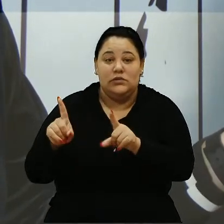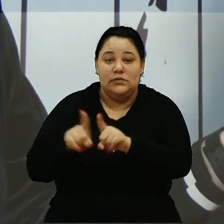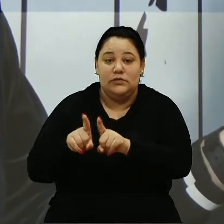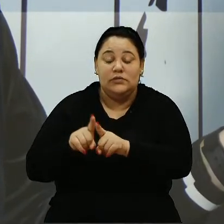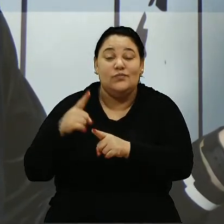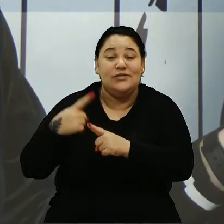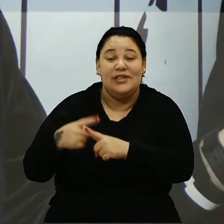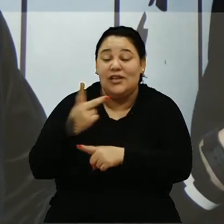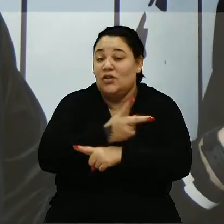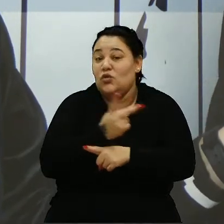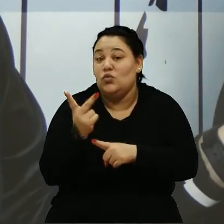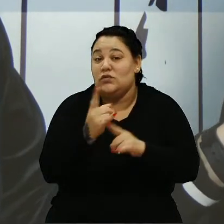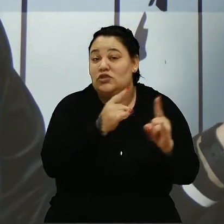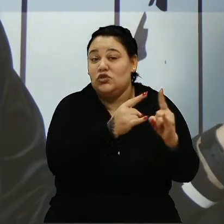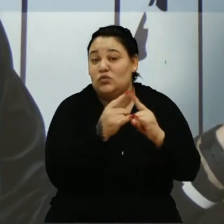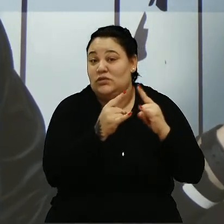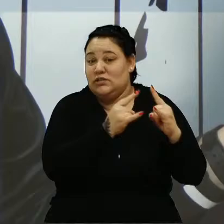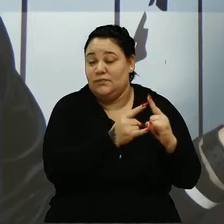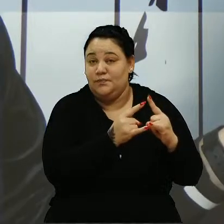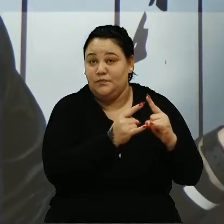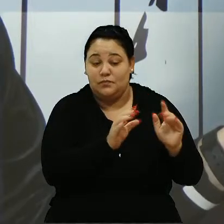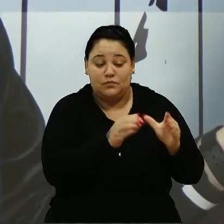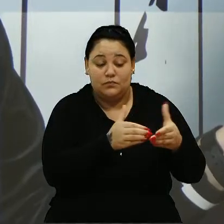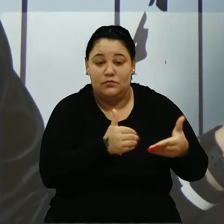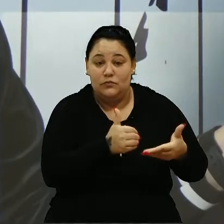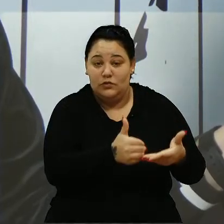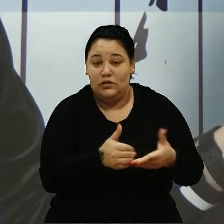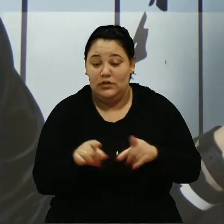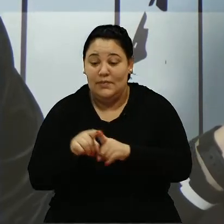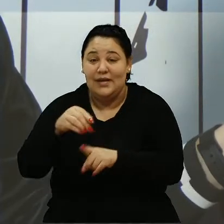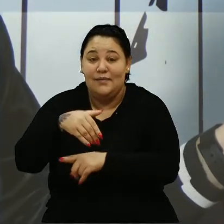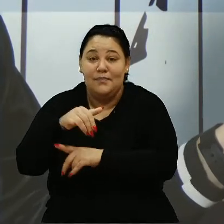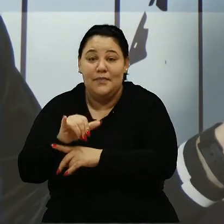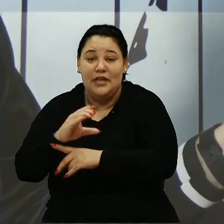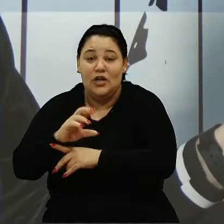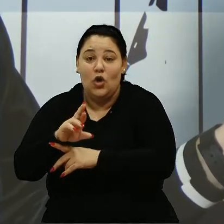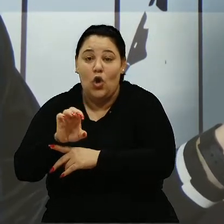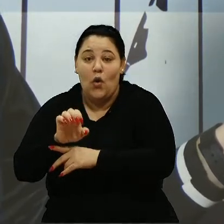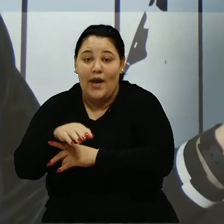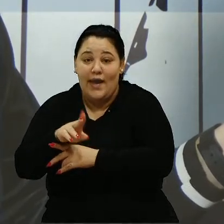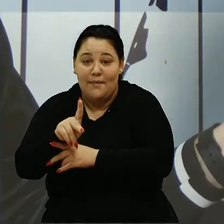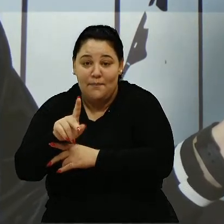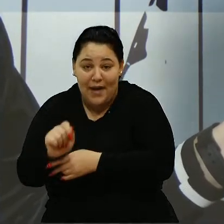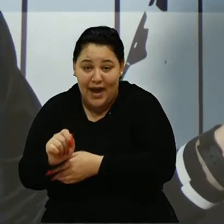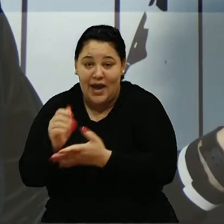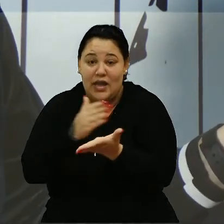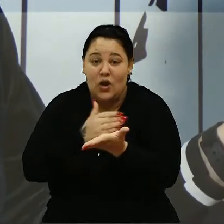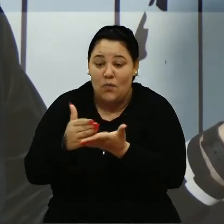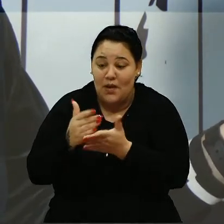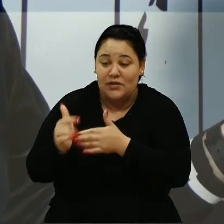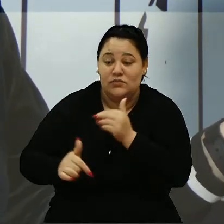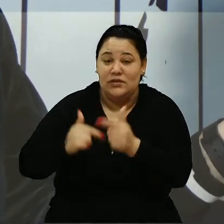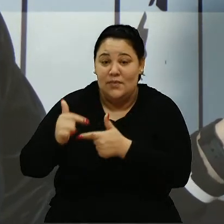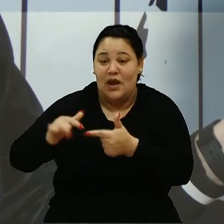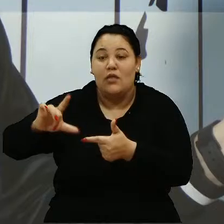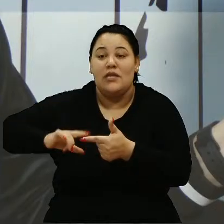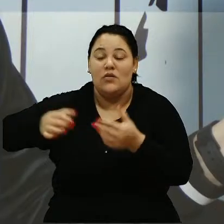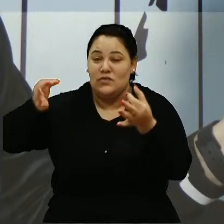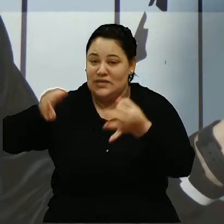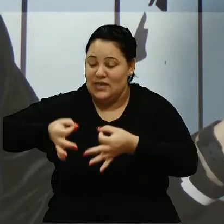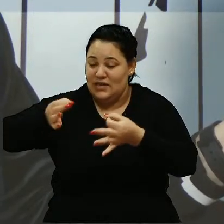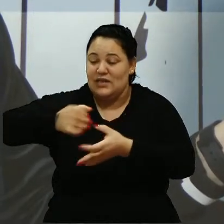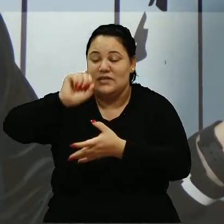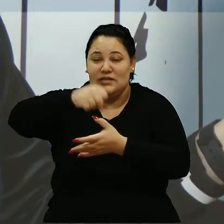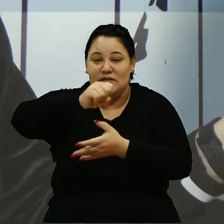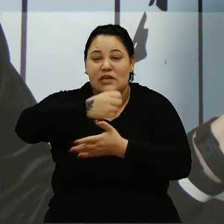duas instituições, a frente parlamentar e a Microempa, que começam um trabalho que eu tenho certeza que vai ser de